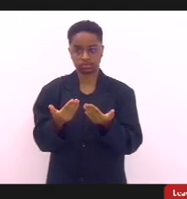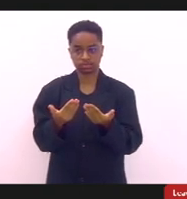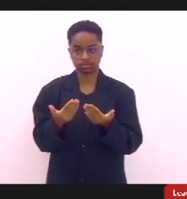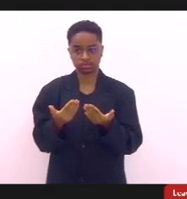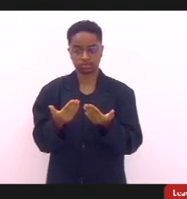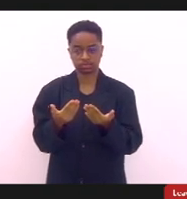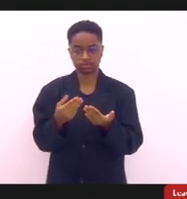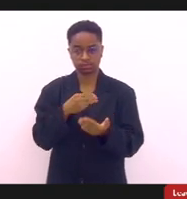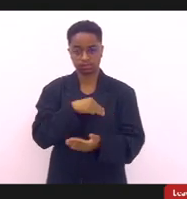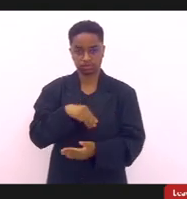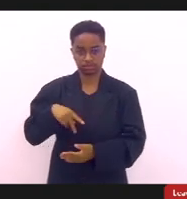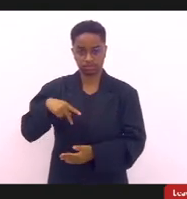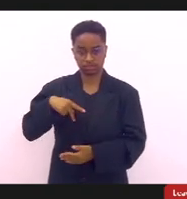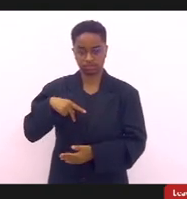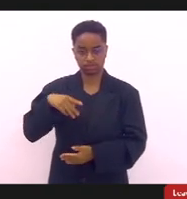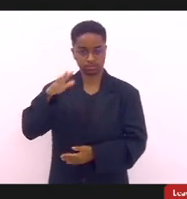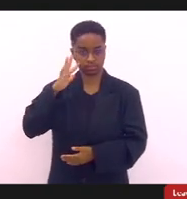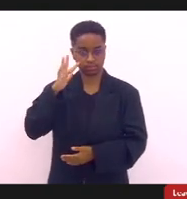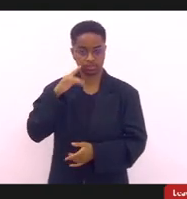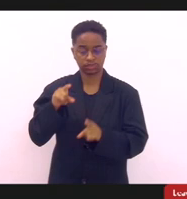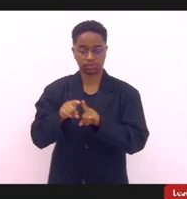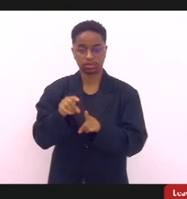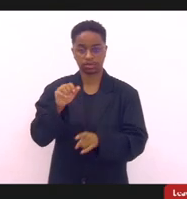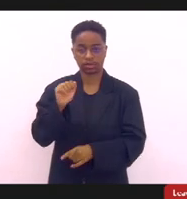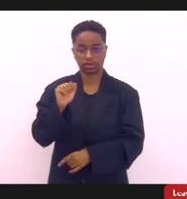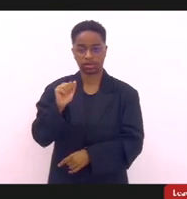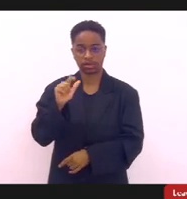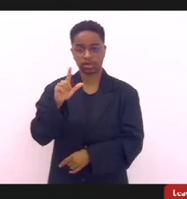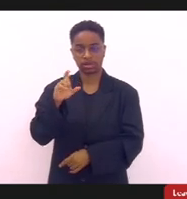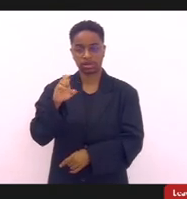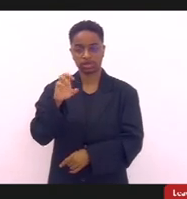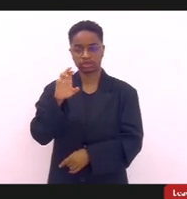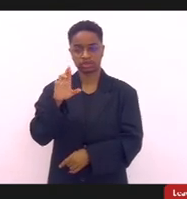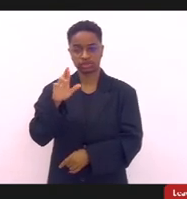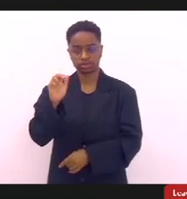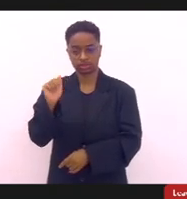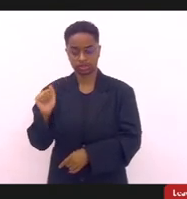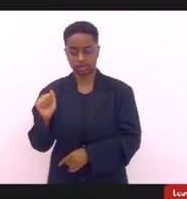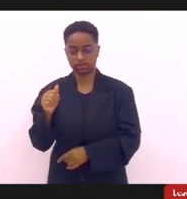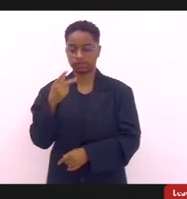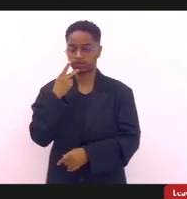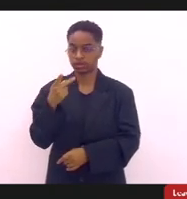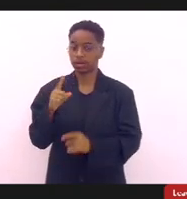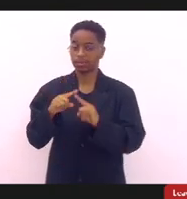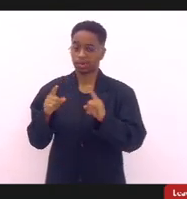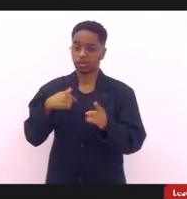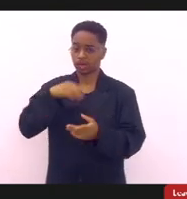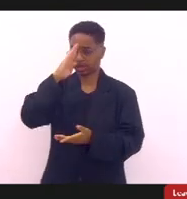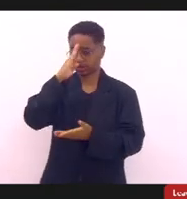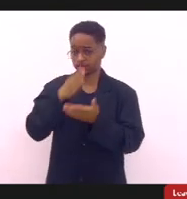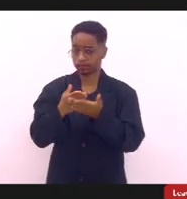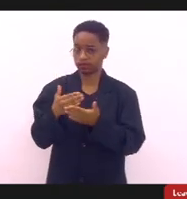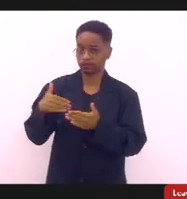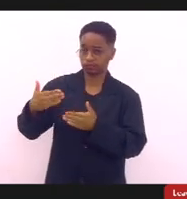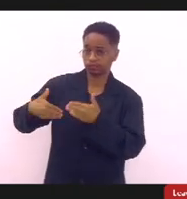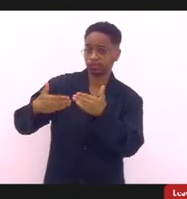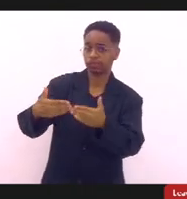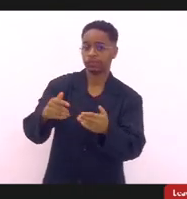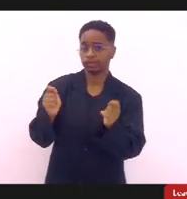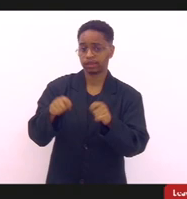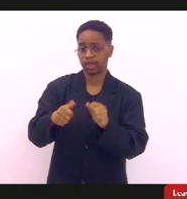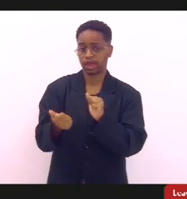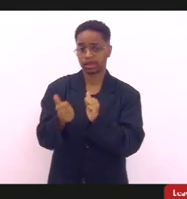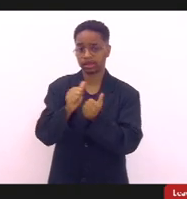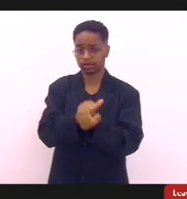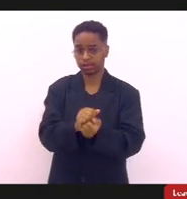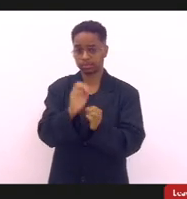tanto pelo Ministério Público quanto pela doutora Alexandra, mas a gente acredita que isso seja factível, né, a gente adaptar parte